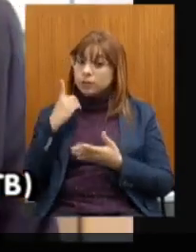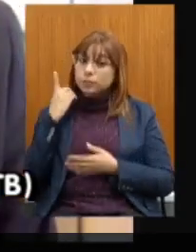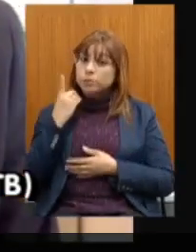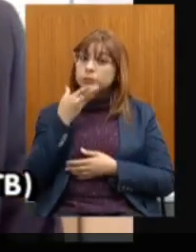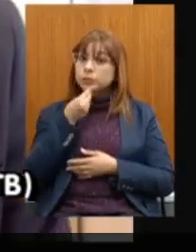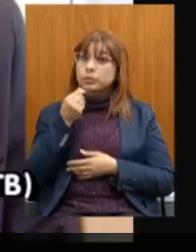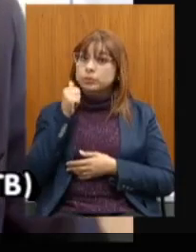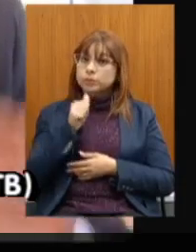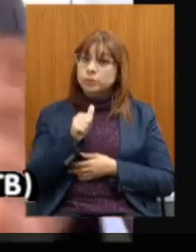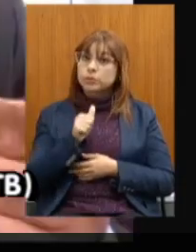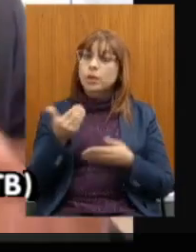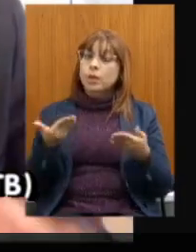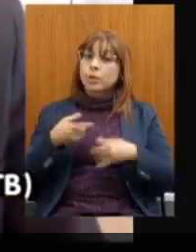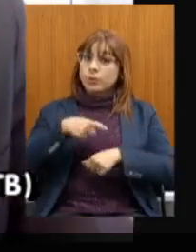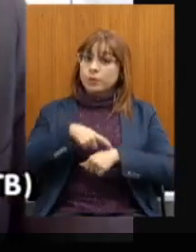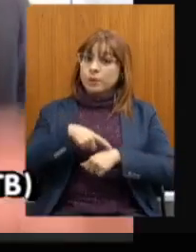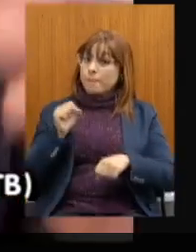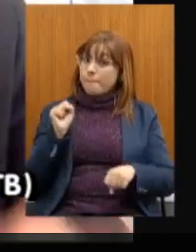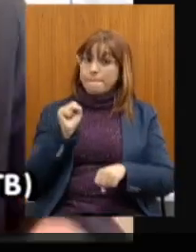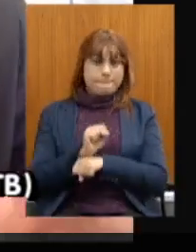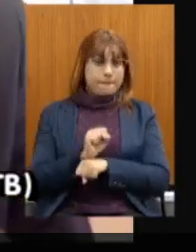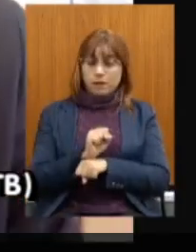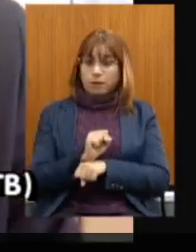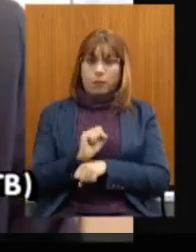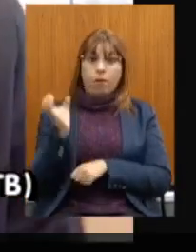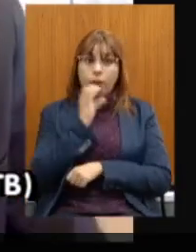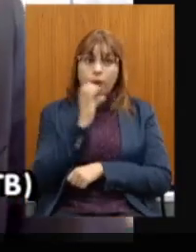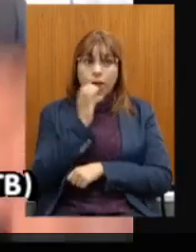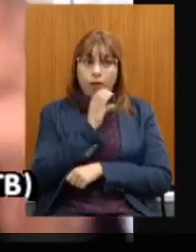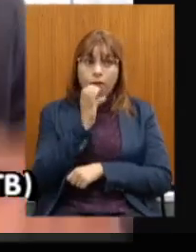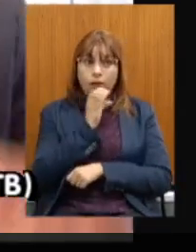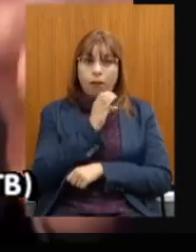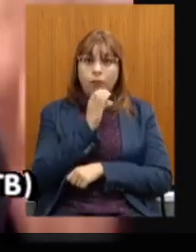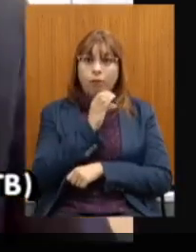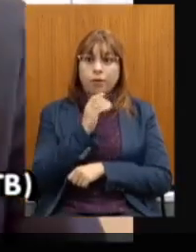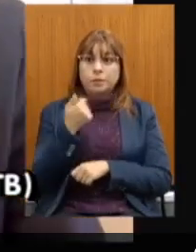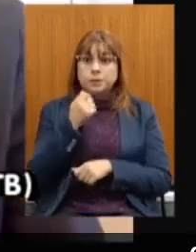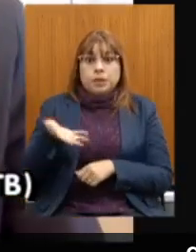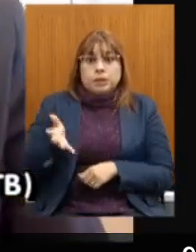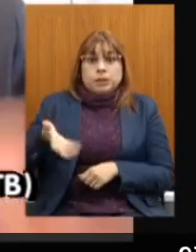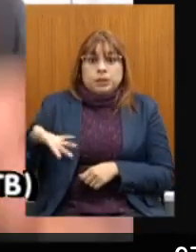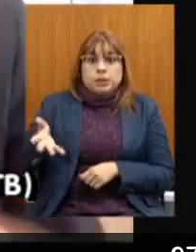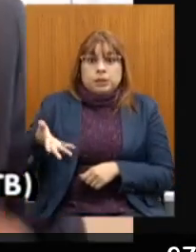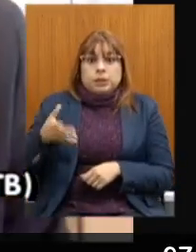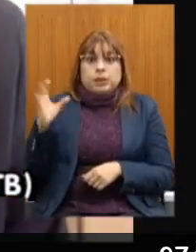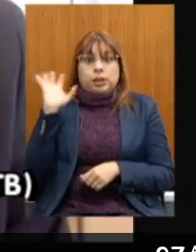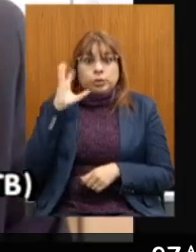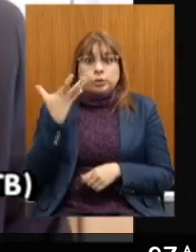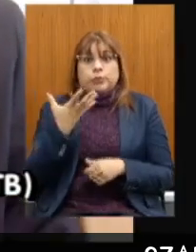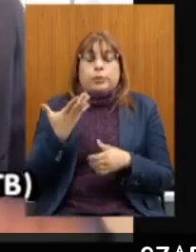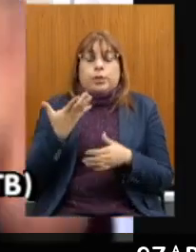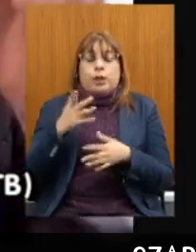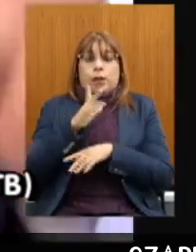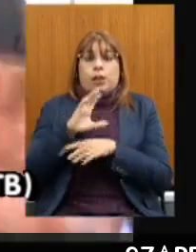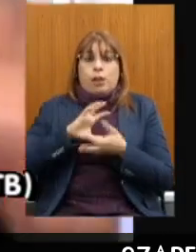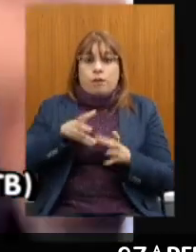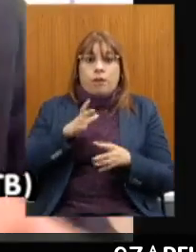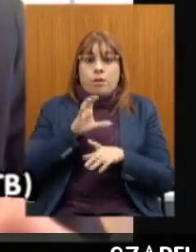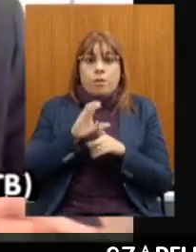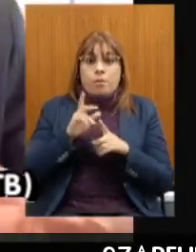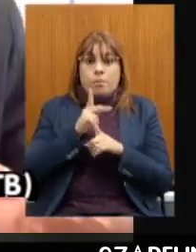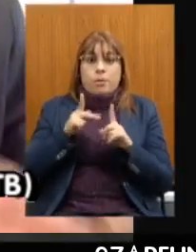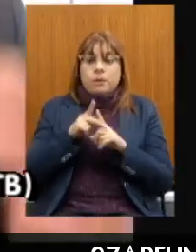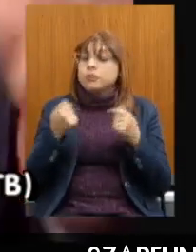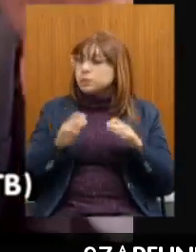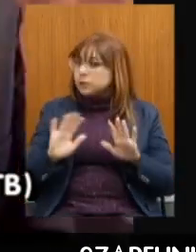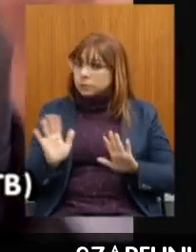deputadas, chegou a hora de parar com a correria e o toque de caixa da reforma da Previdência, que só interessa a